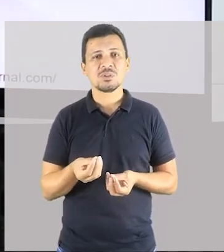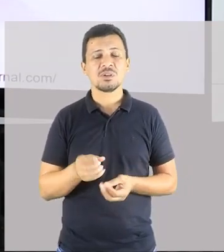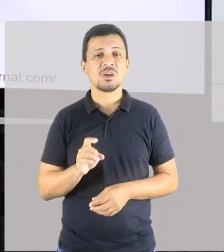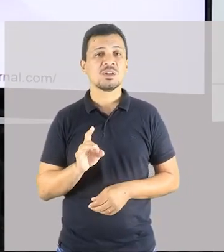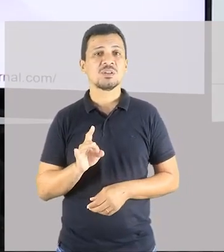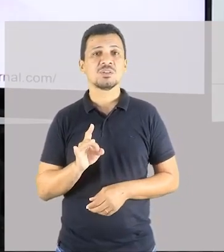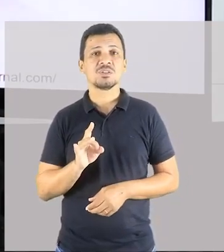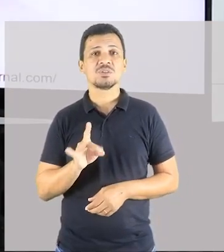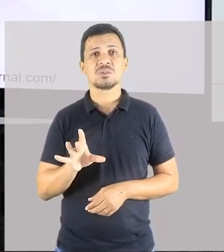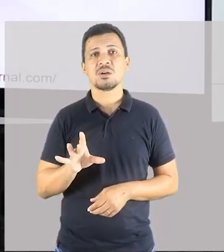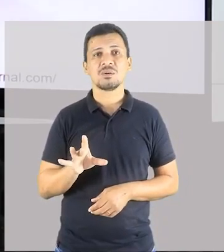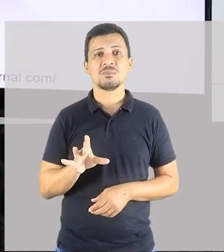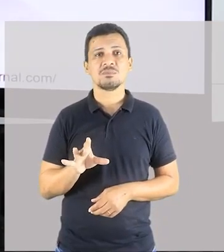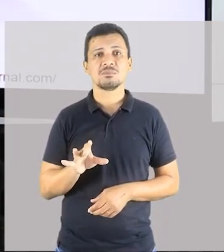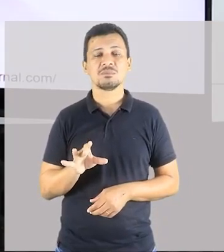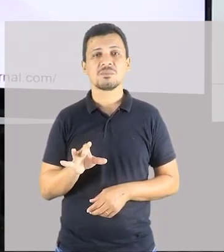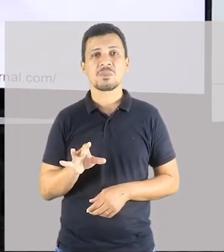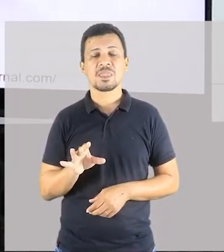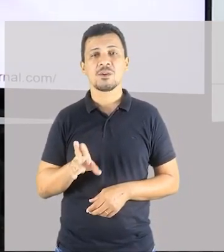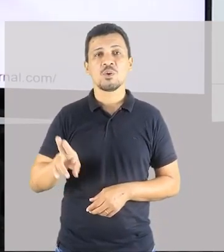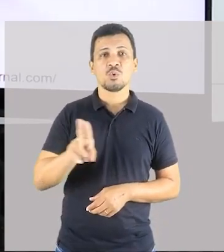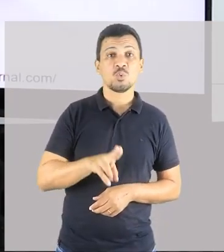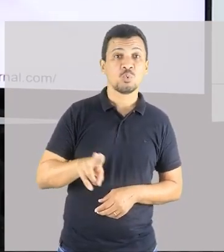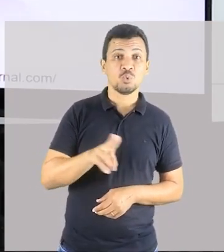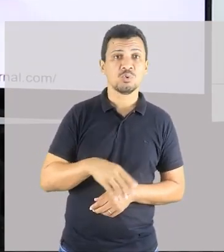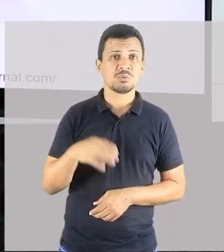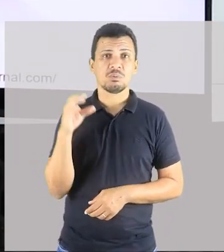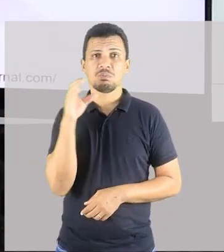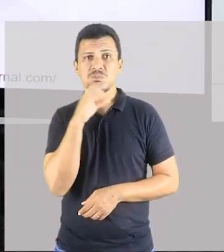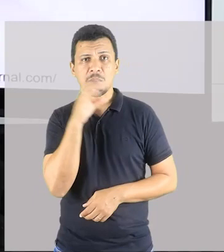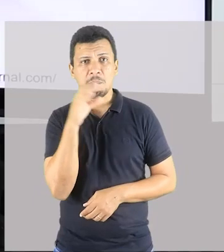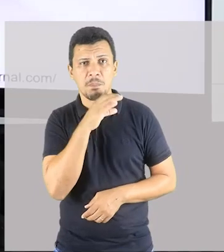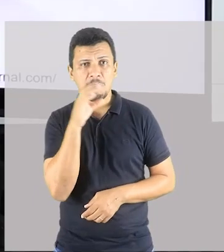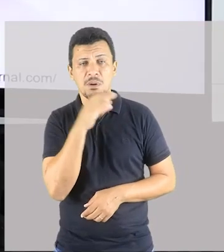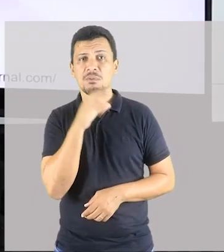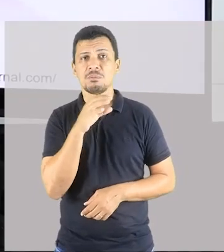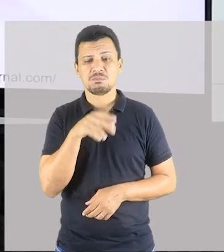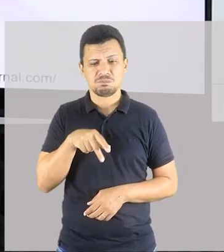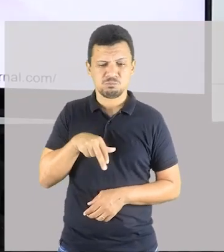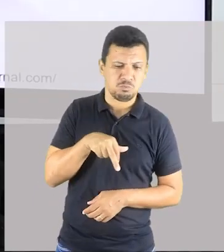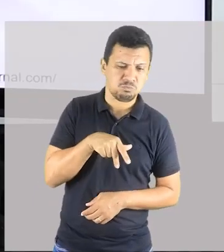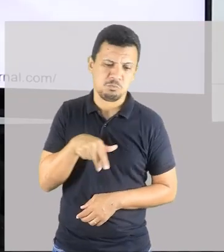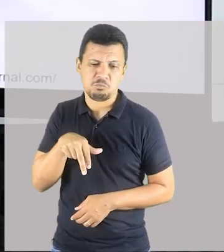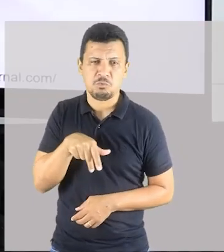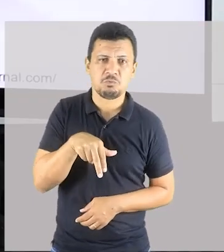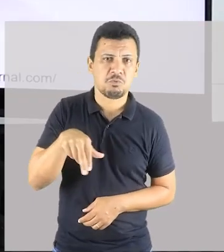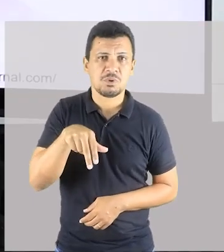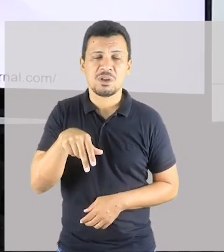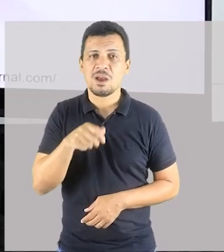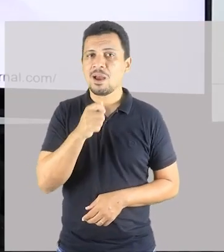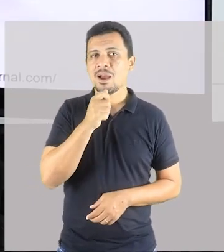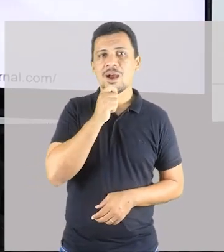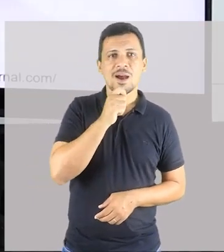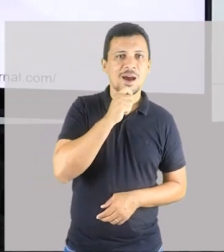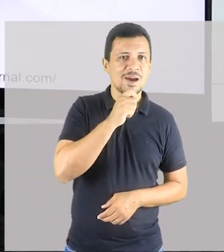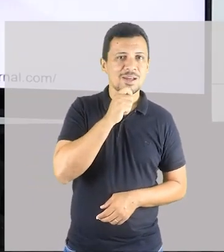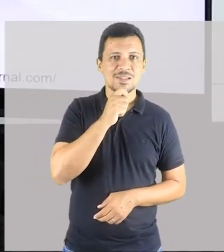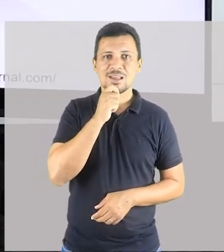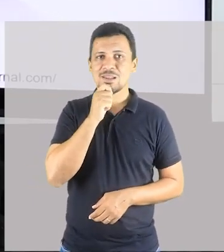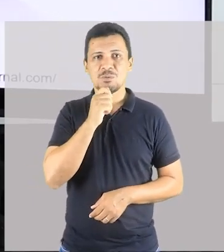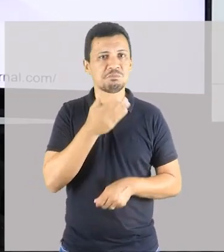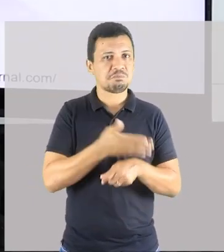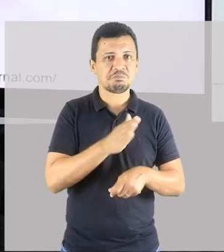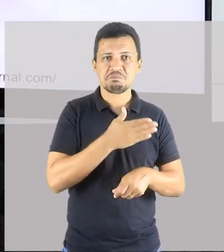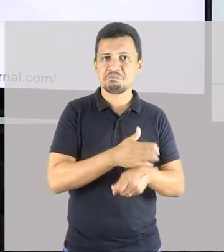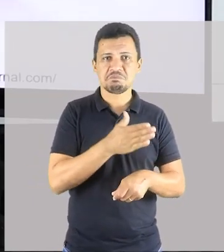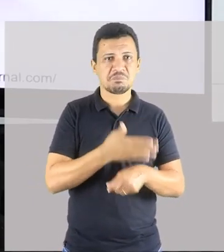para o uso da velocidade. Eles não faziam o uso das manobras que são bem tradicionais